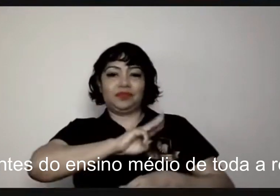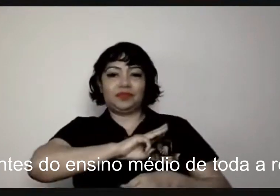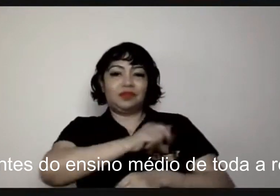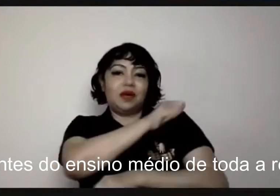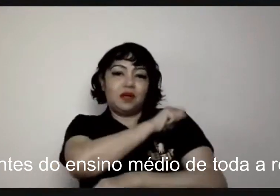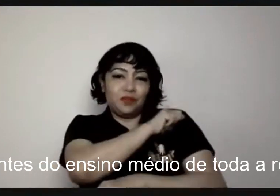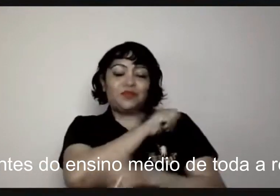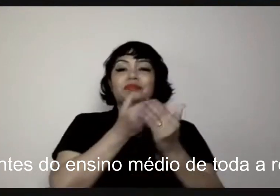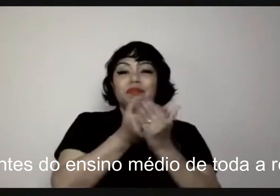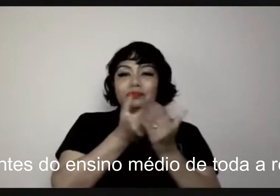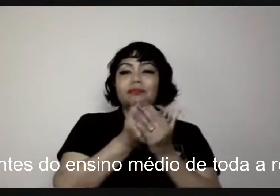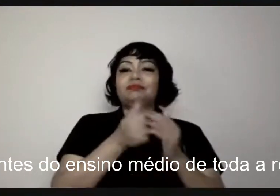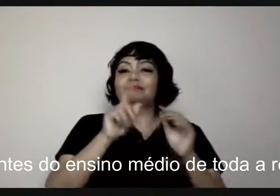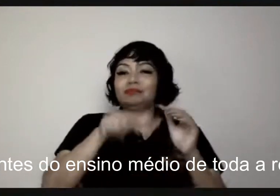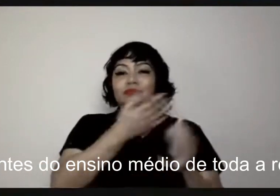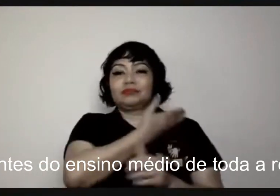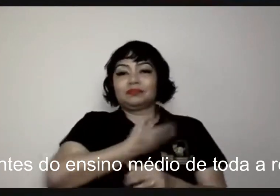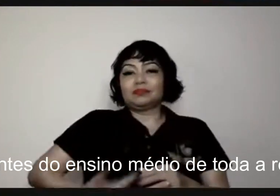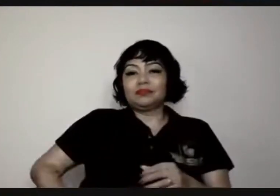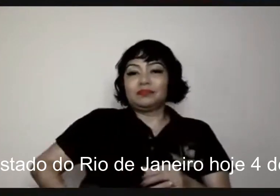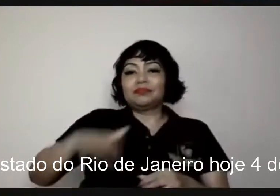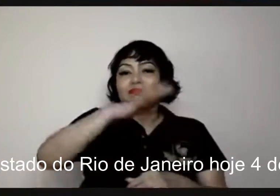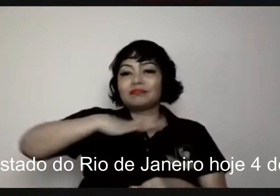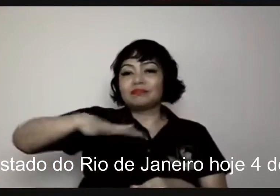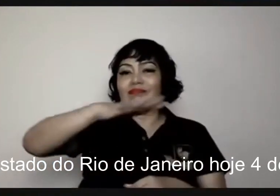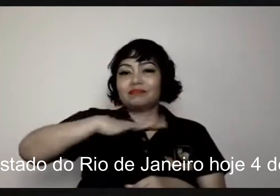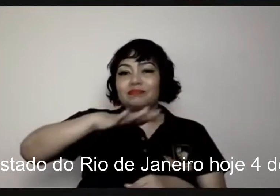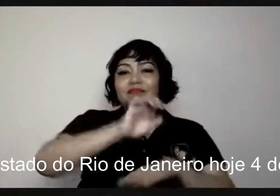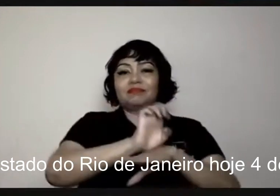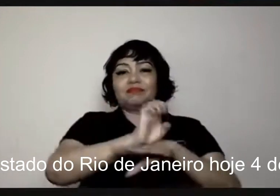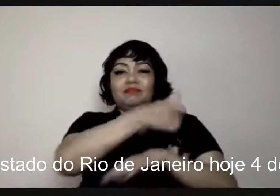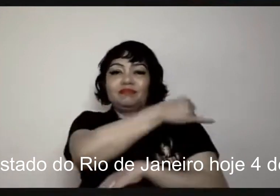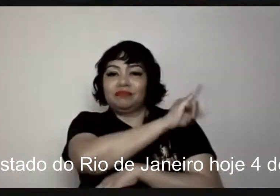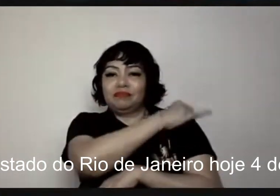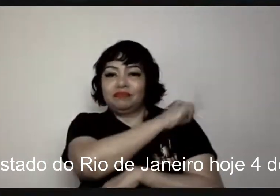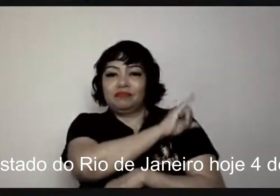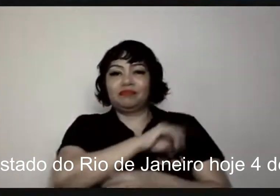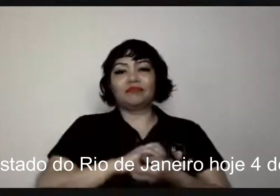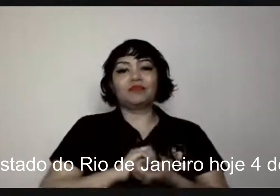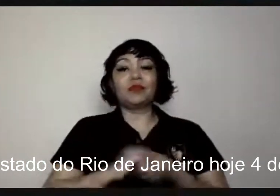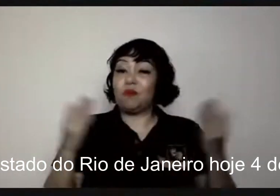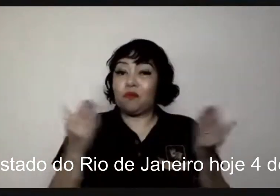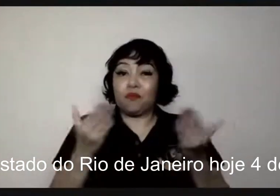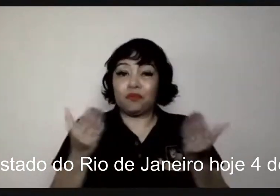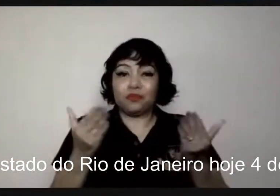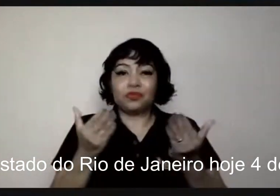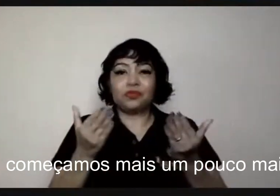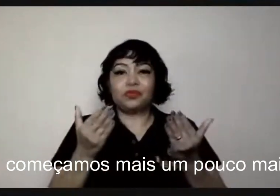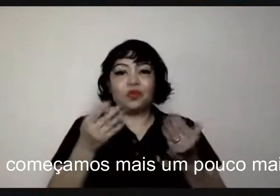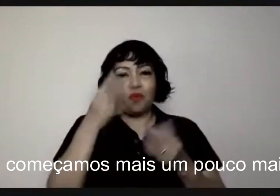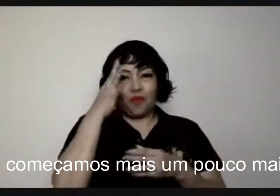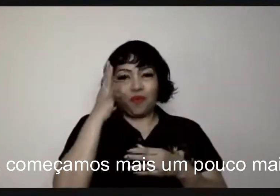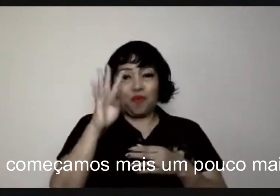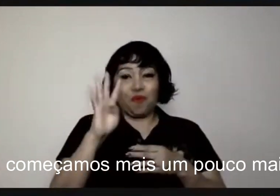grisalhos, estudantes do longos e ensino médio amarrados, de toda a olhos rede castanhos do claros e estado do barba Rio de levemente Janeiro. grisalha, Hoje, 4 de vestindo